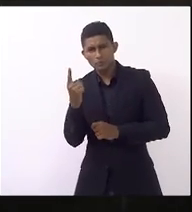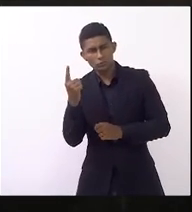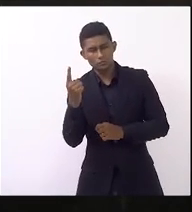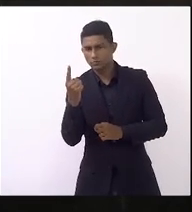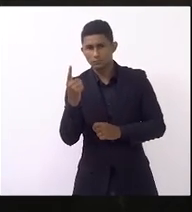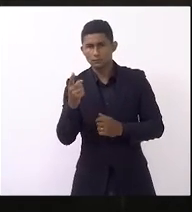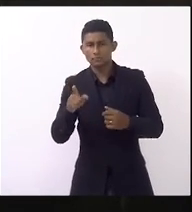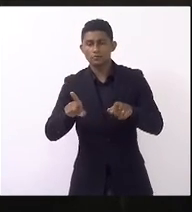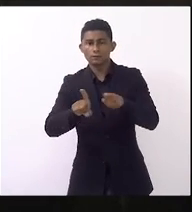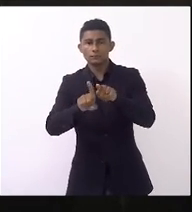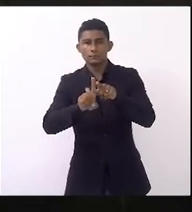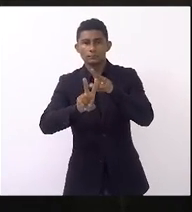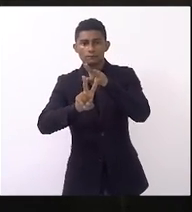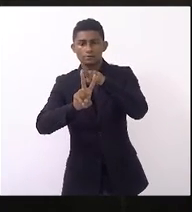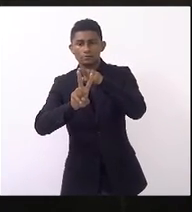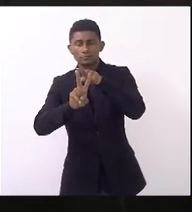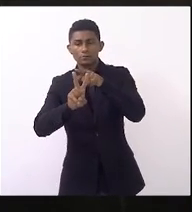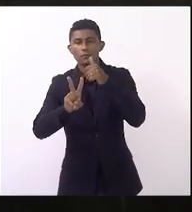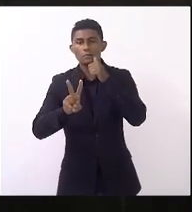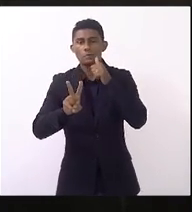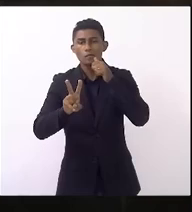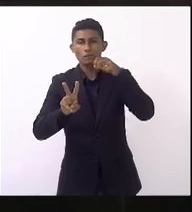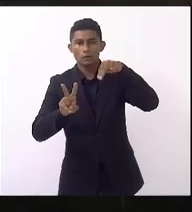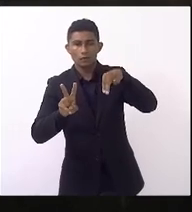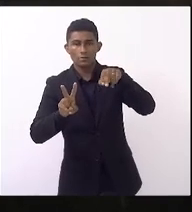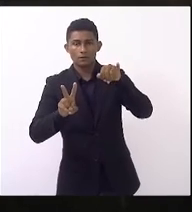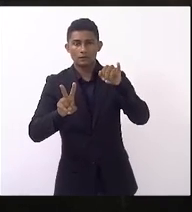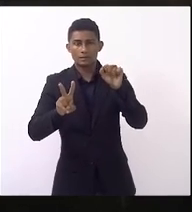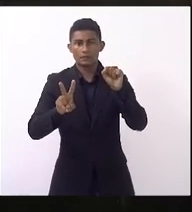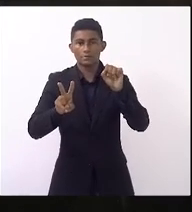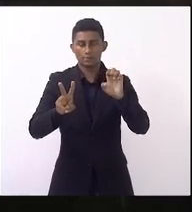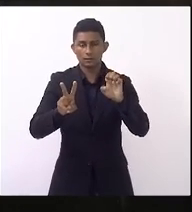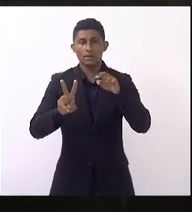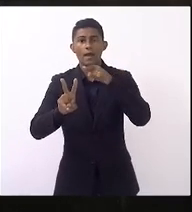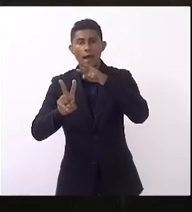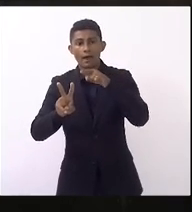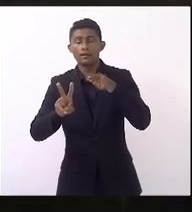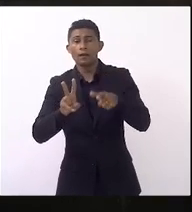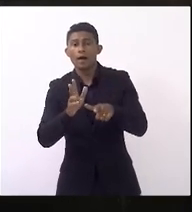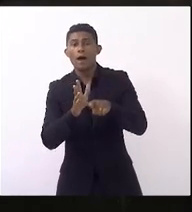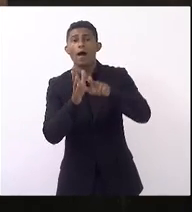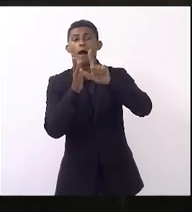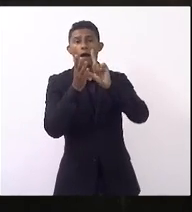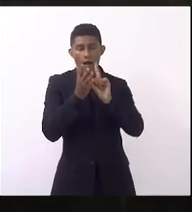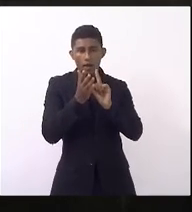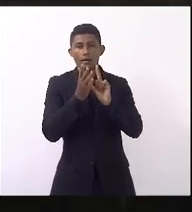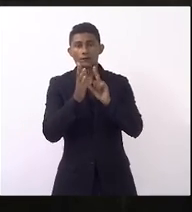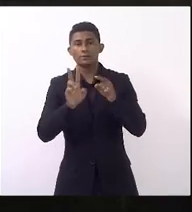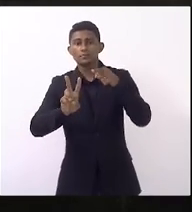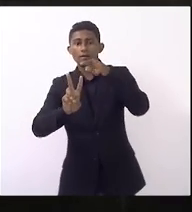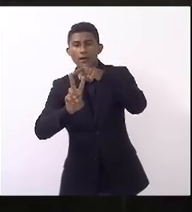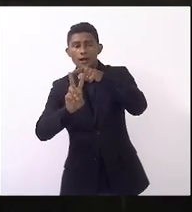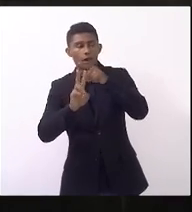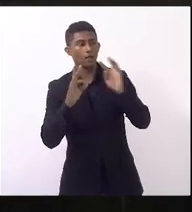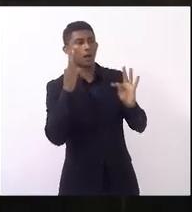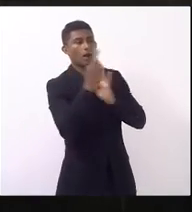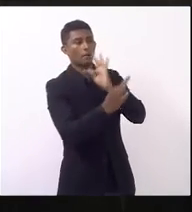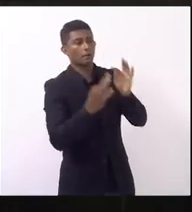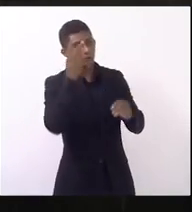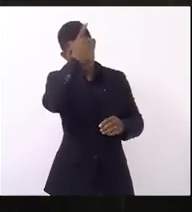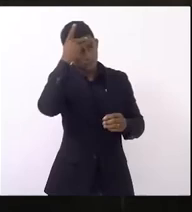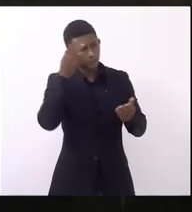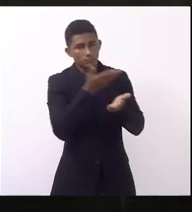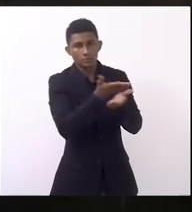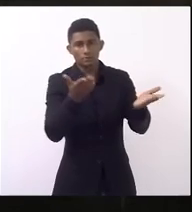alagoana Nise da Silveira, que muito antes de Basaglia, né, plantou uma agenda de tratamento às pessoas com saúde mental, que